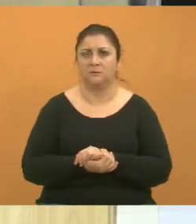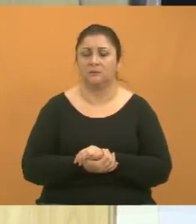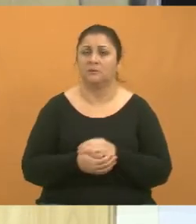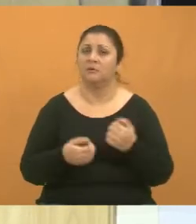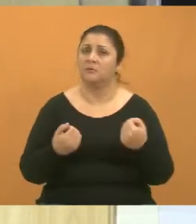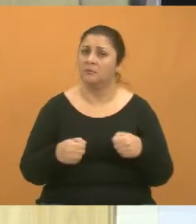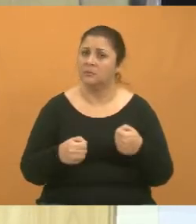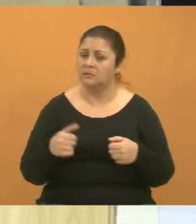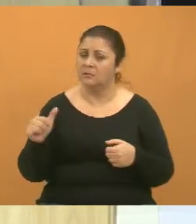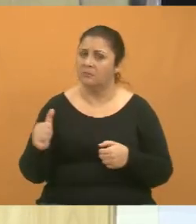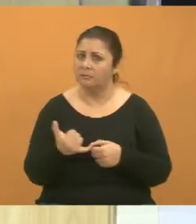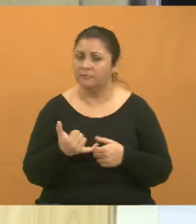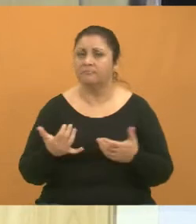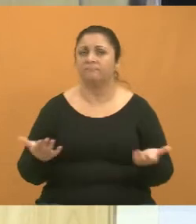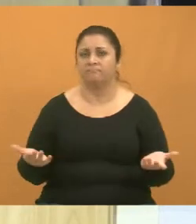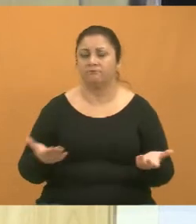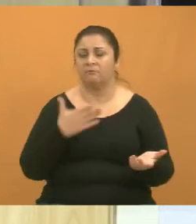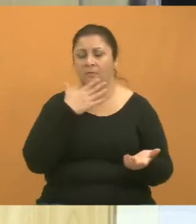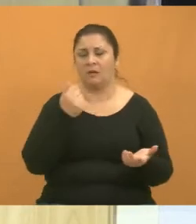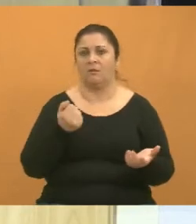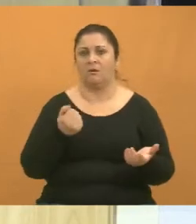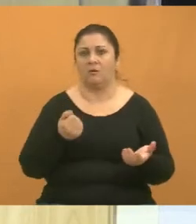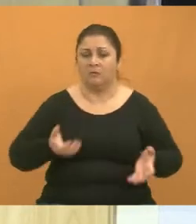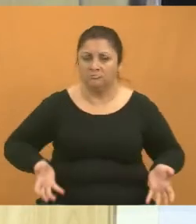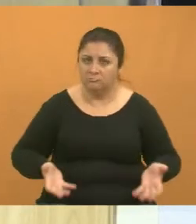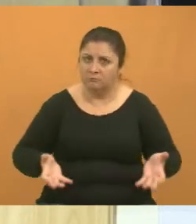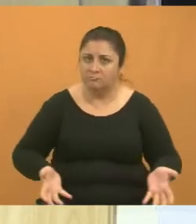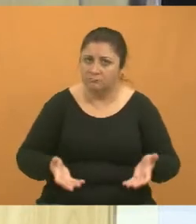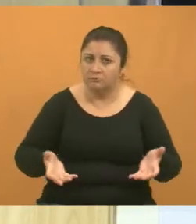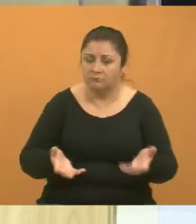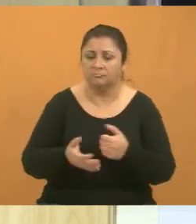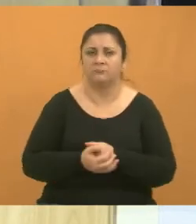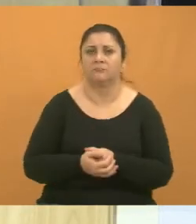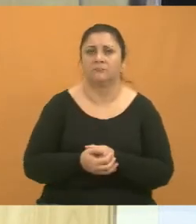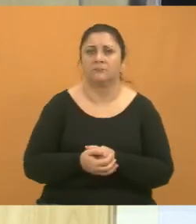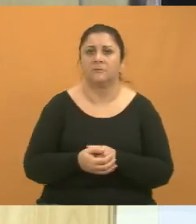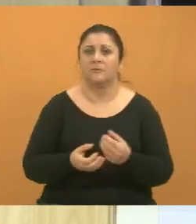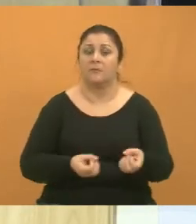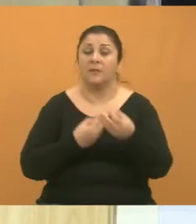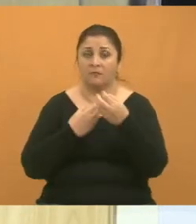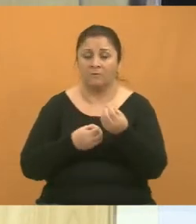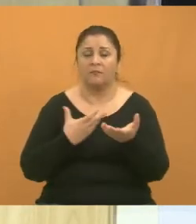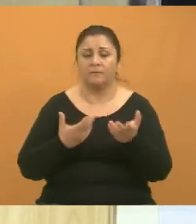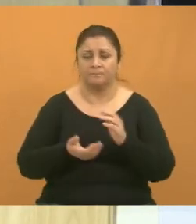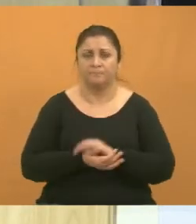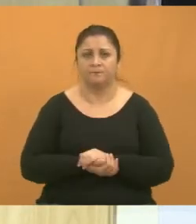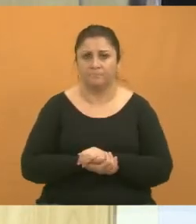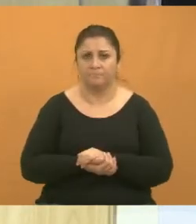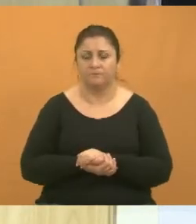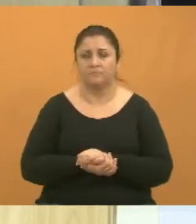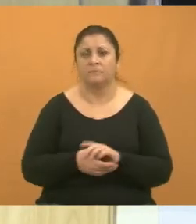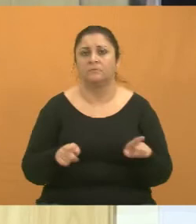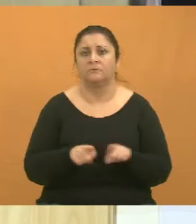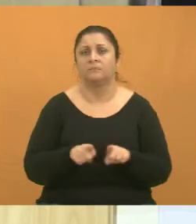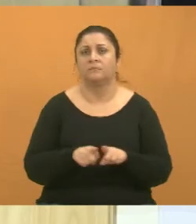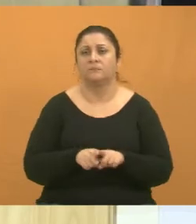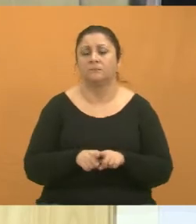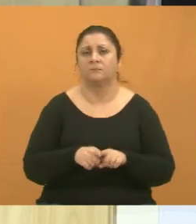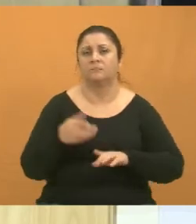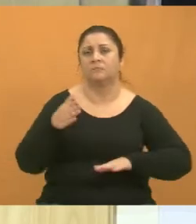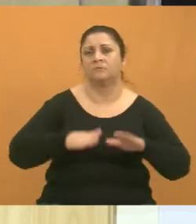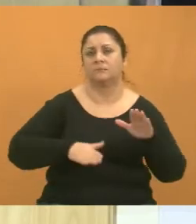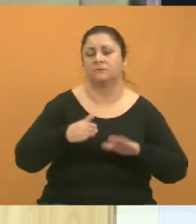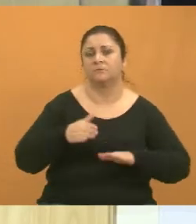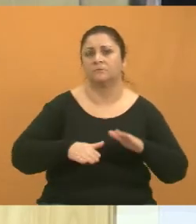ser muito mais intensificada, essa cobrança, essa orientação. Né? E também a gente tem que ter, de vez em